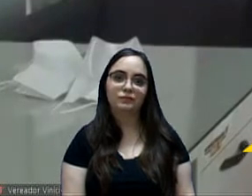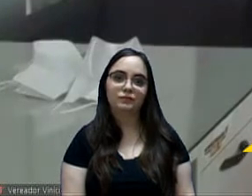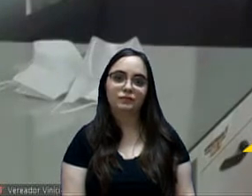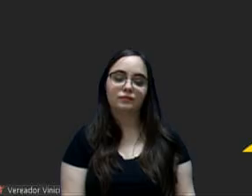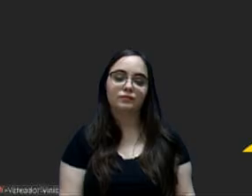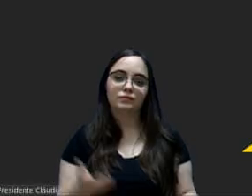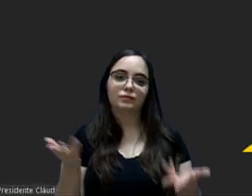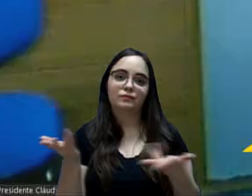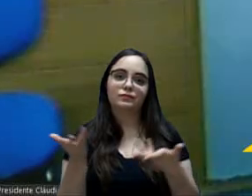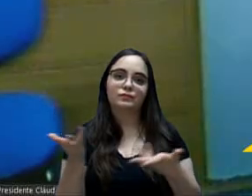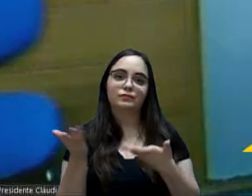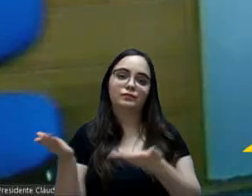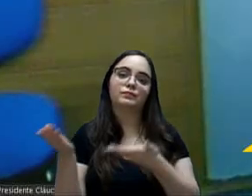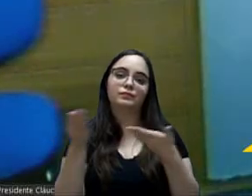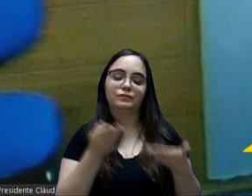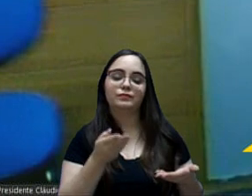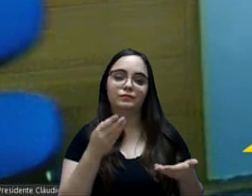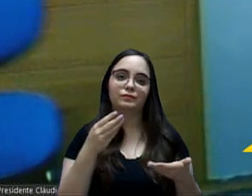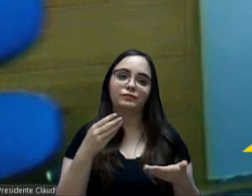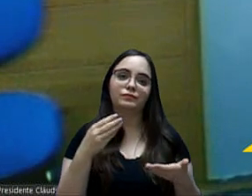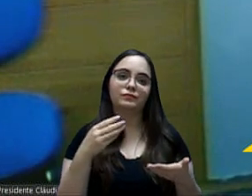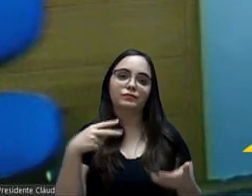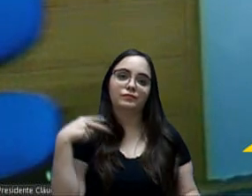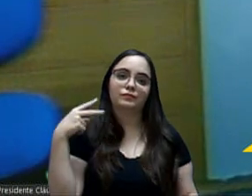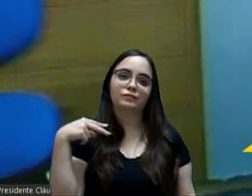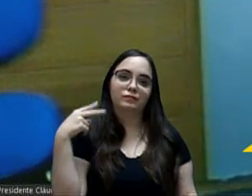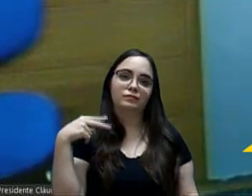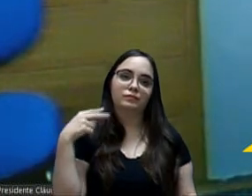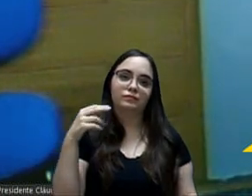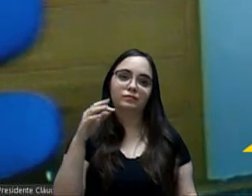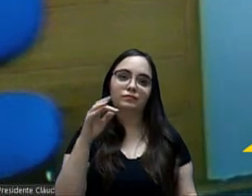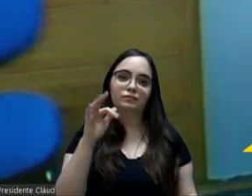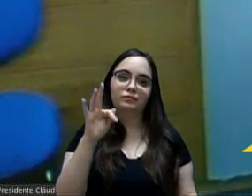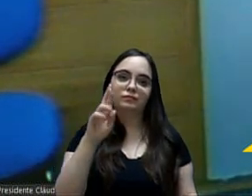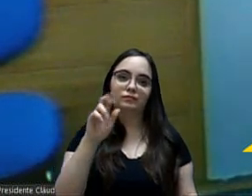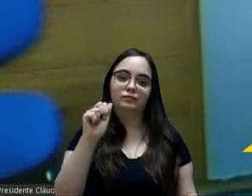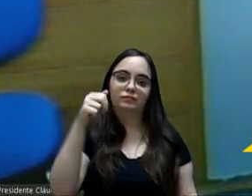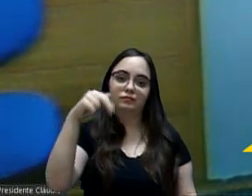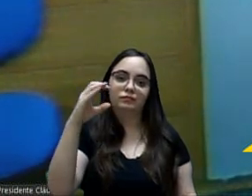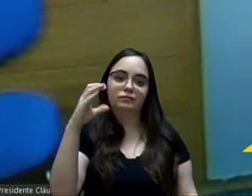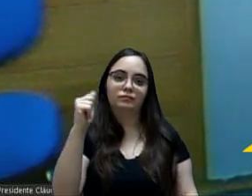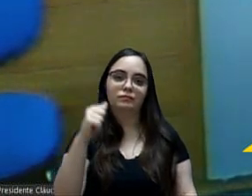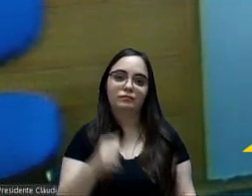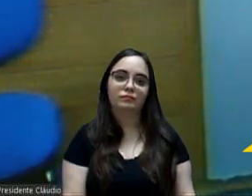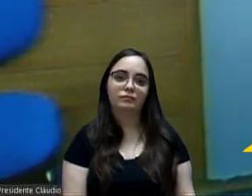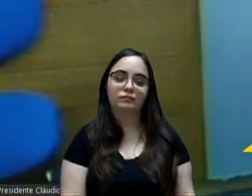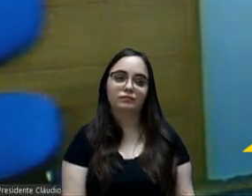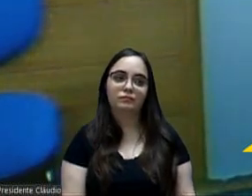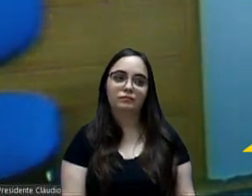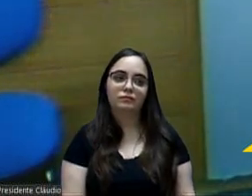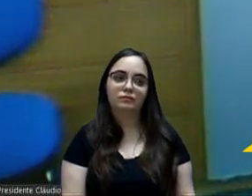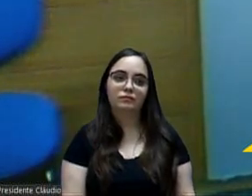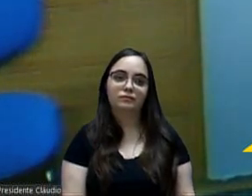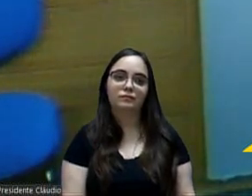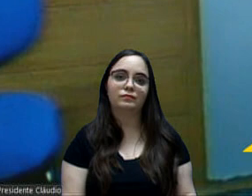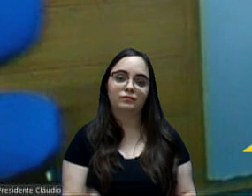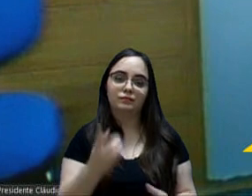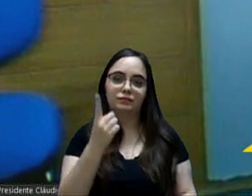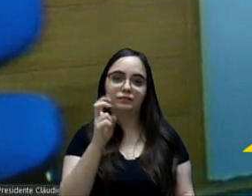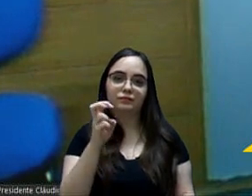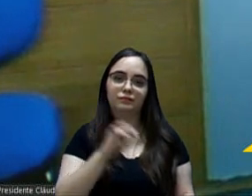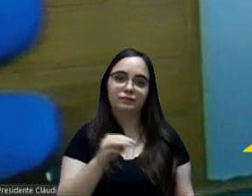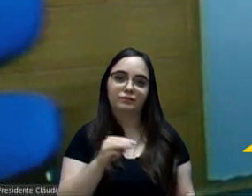O próximo inscrito, meu amigo vereador Francisco França. Tem a palavra por 15